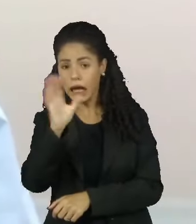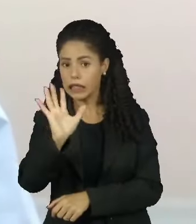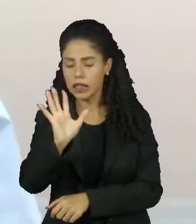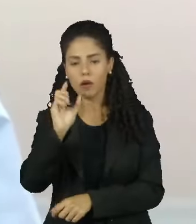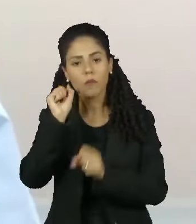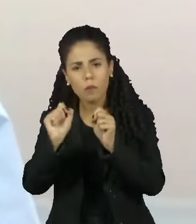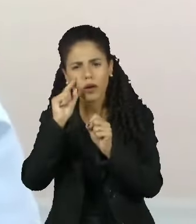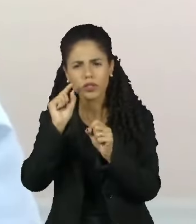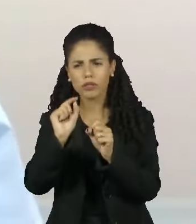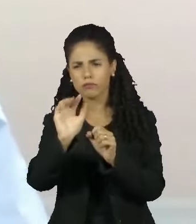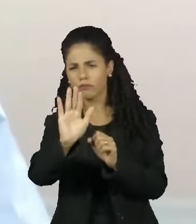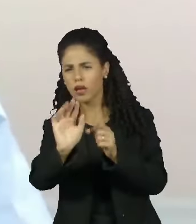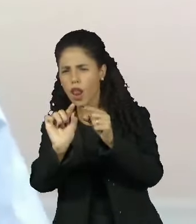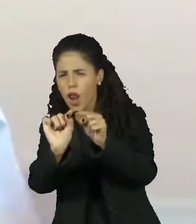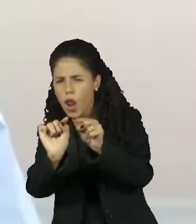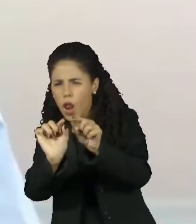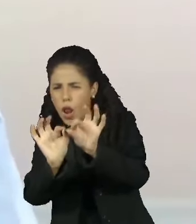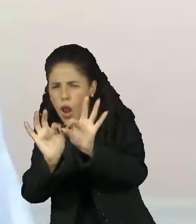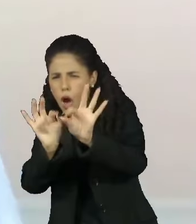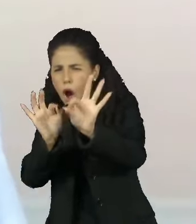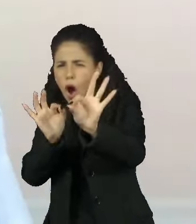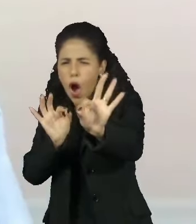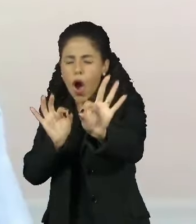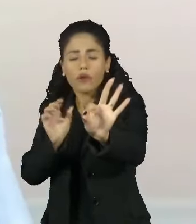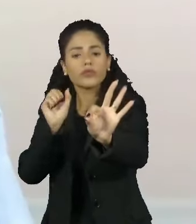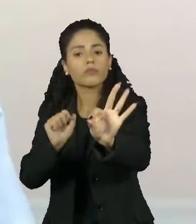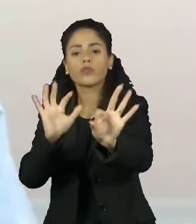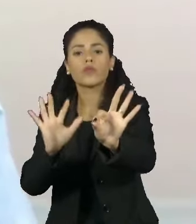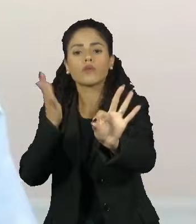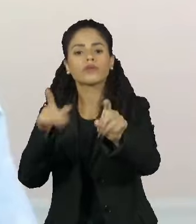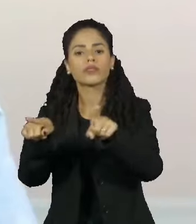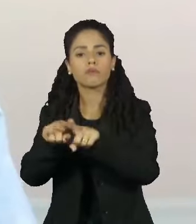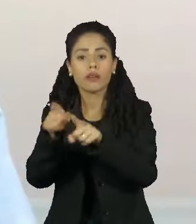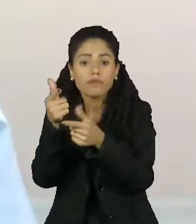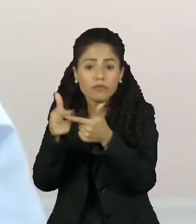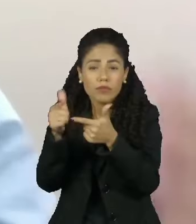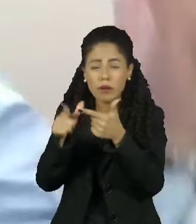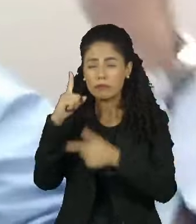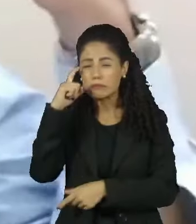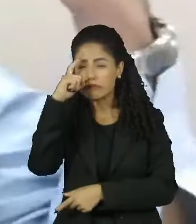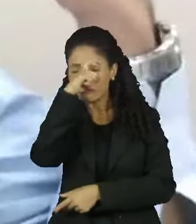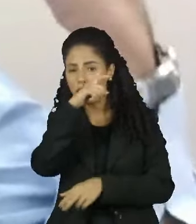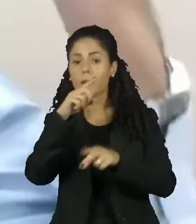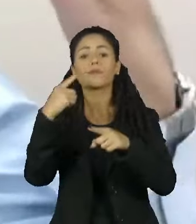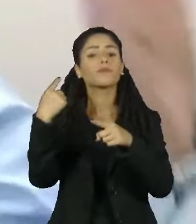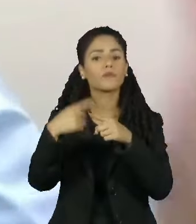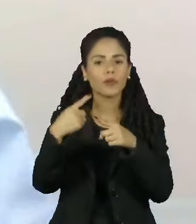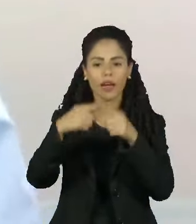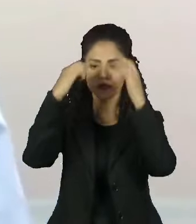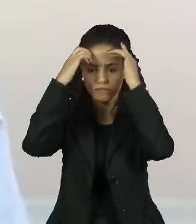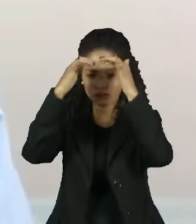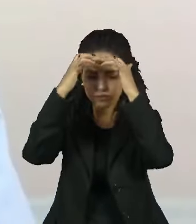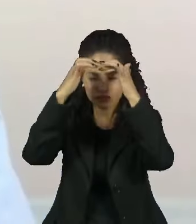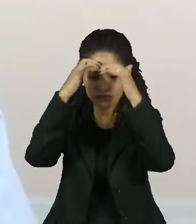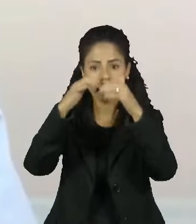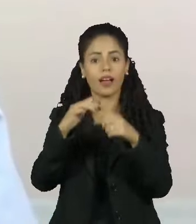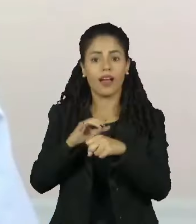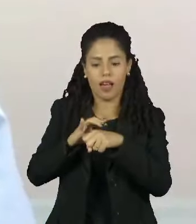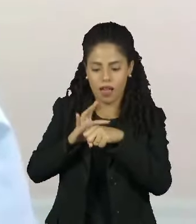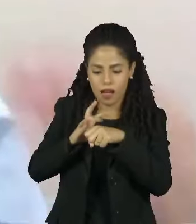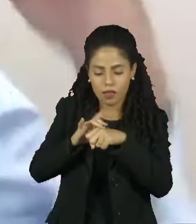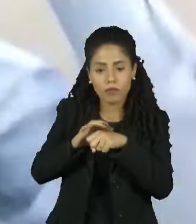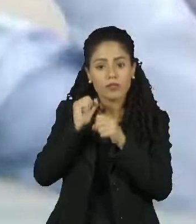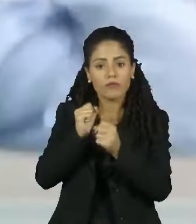enxergar, vamos dizer, mas de interpretação dos estímulos, porque justamente a doença começa nessa